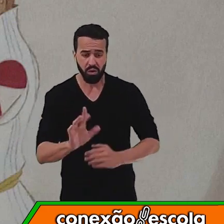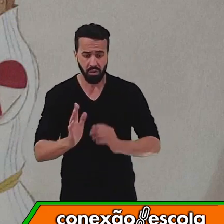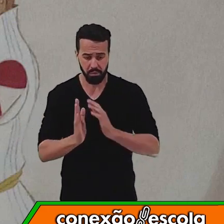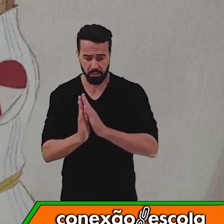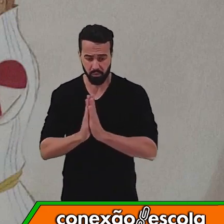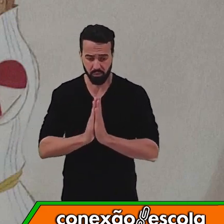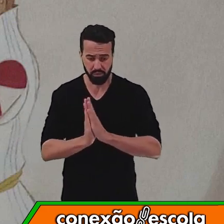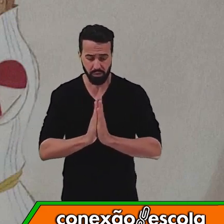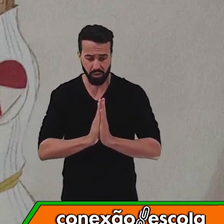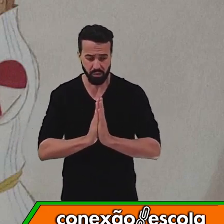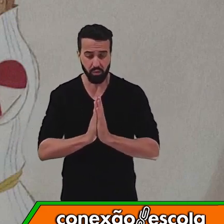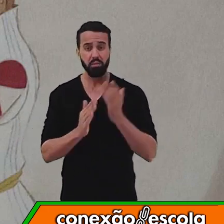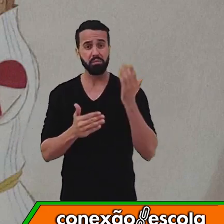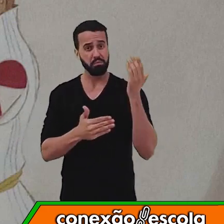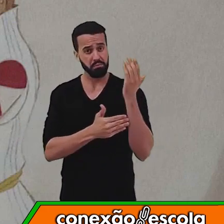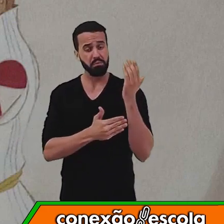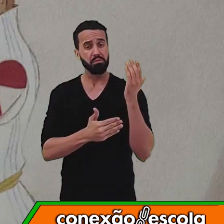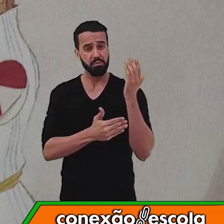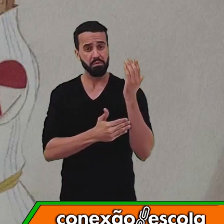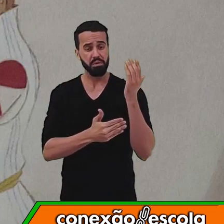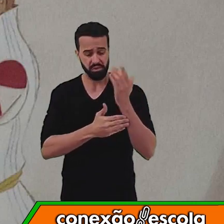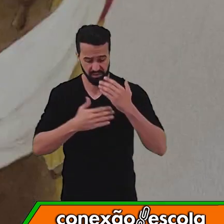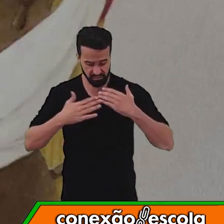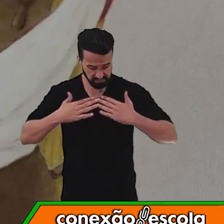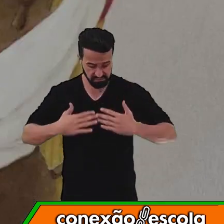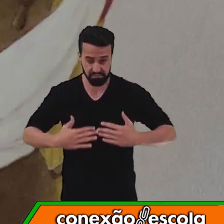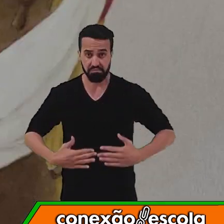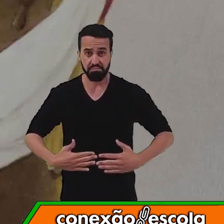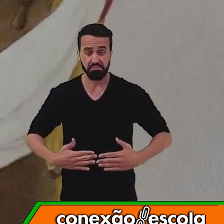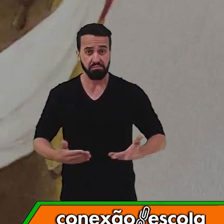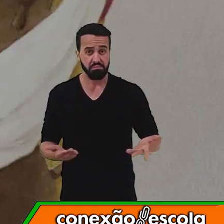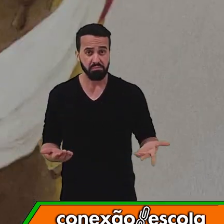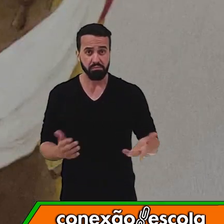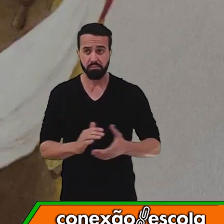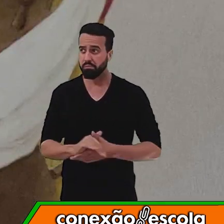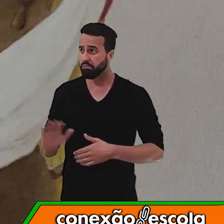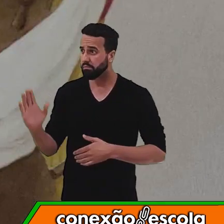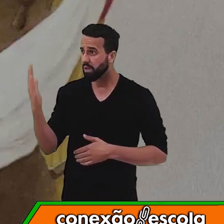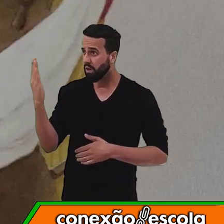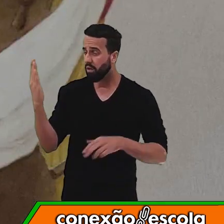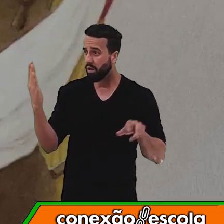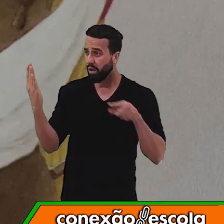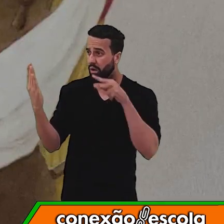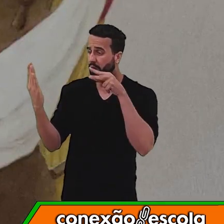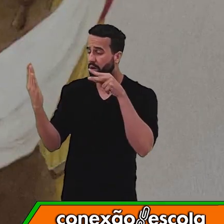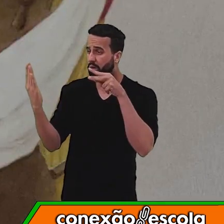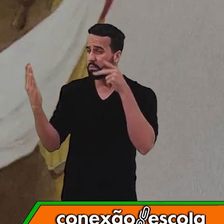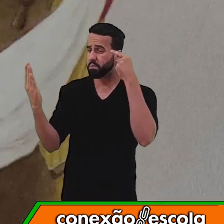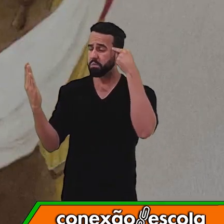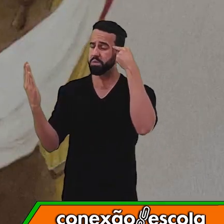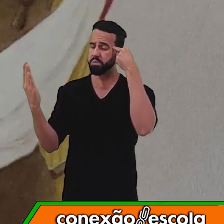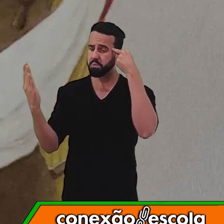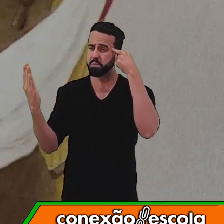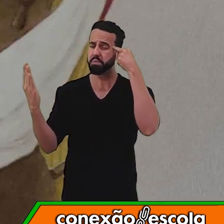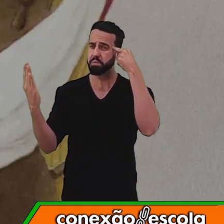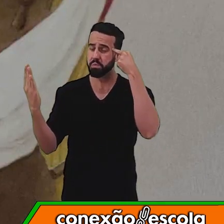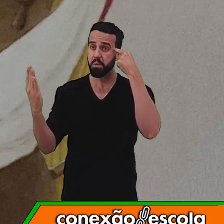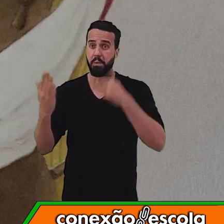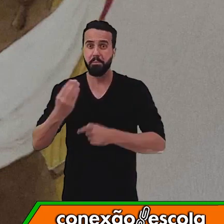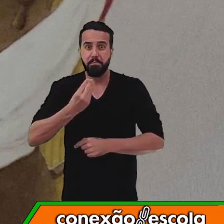um boneco de madeira. Ao olhar para o espelho, pensou que talvez se ele